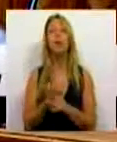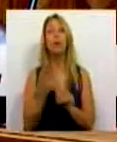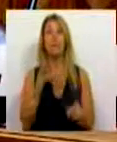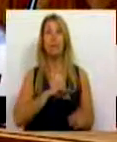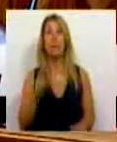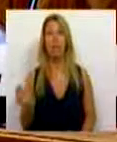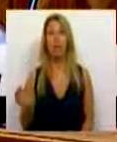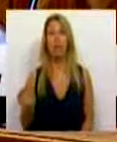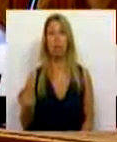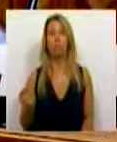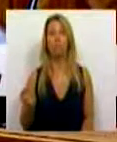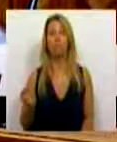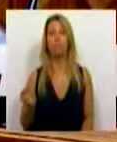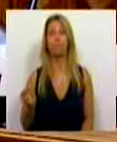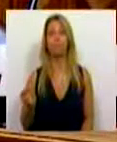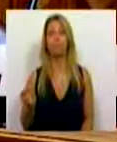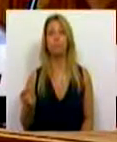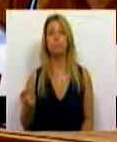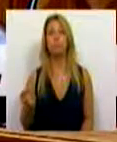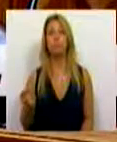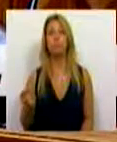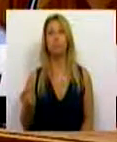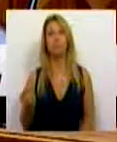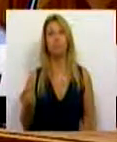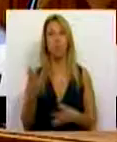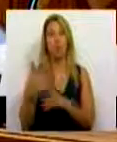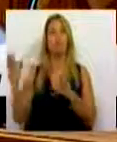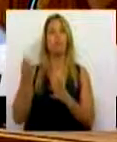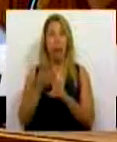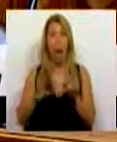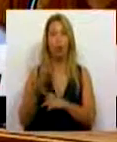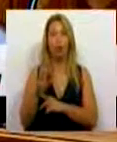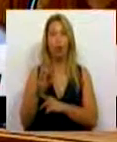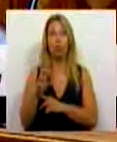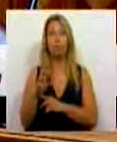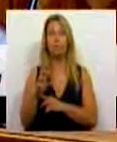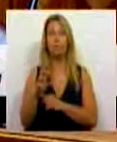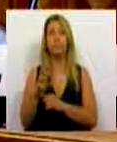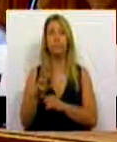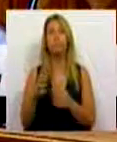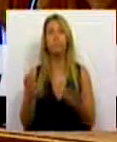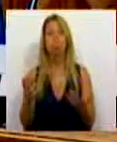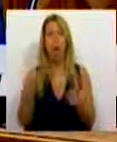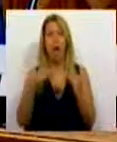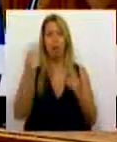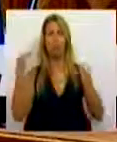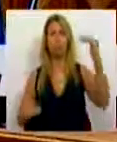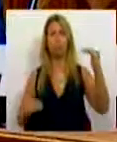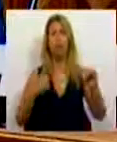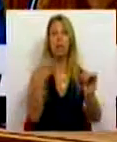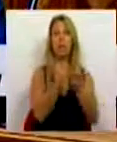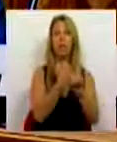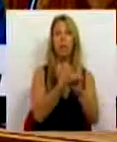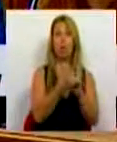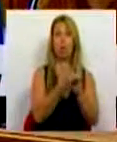salário mínimo come os aumentos, há uma certa, um certo desequilíbrio entre os trabalhadores que já estão